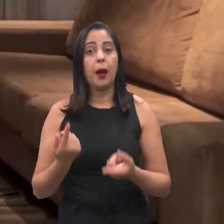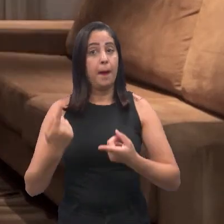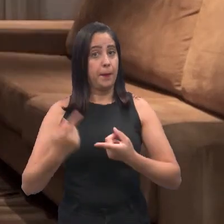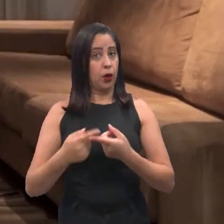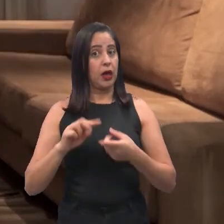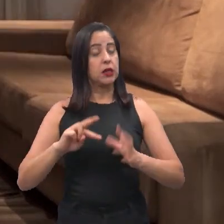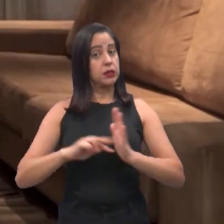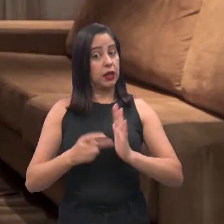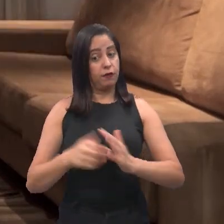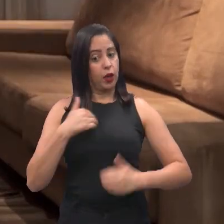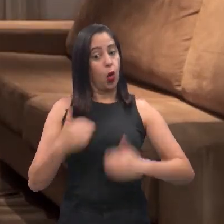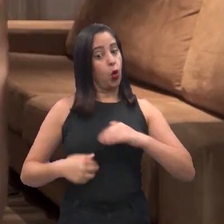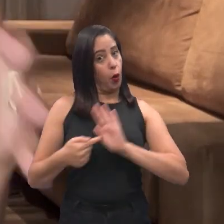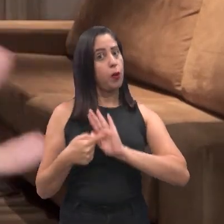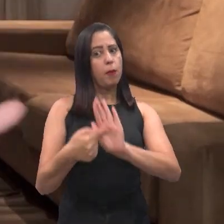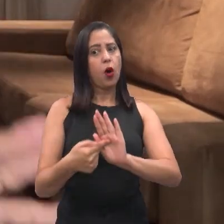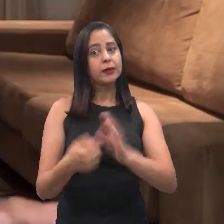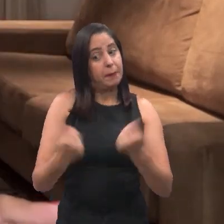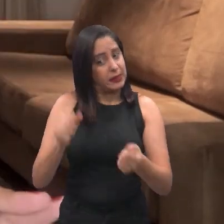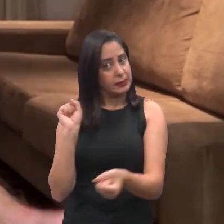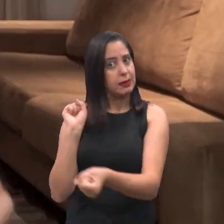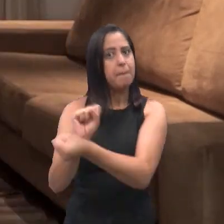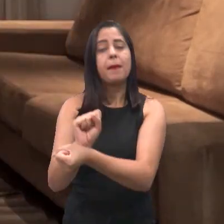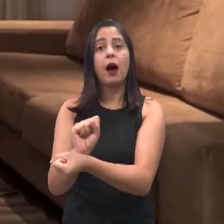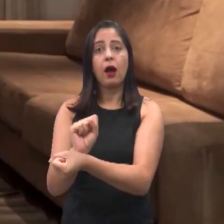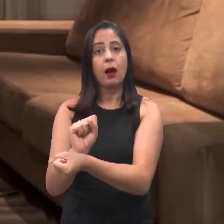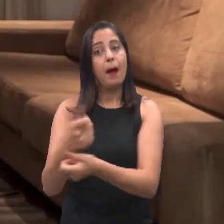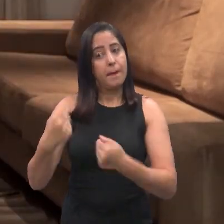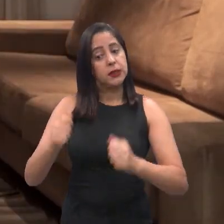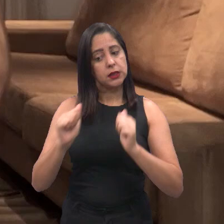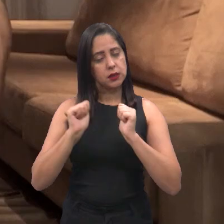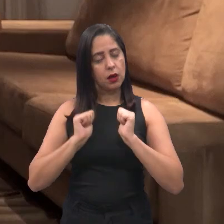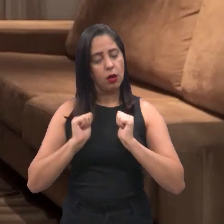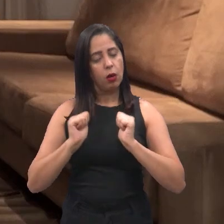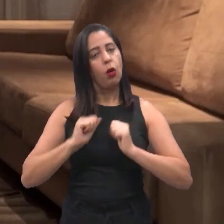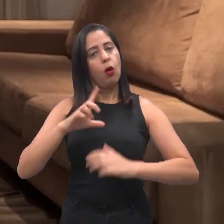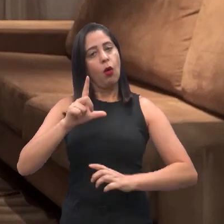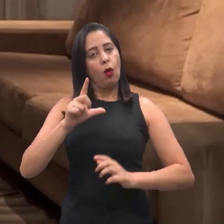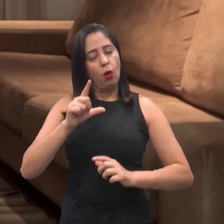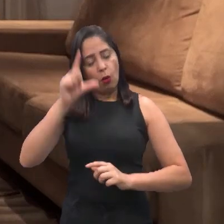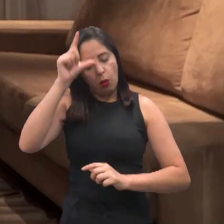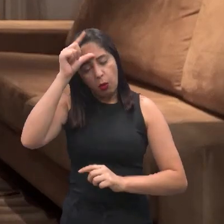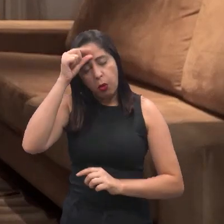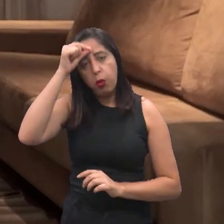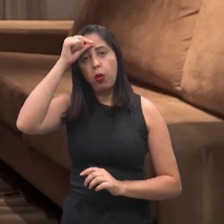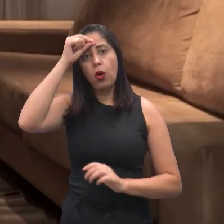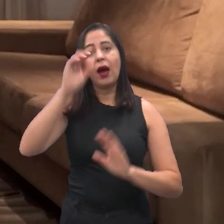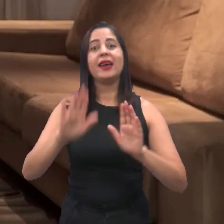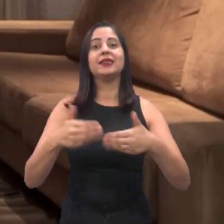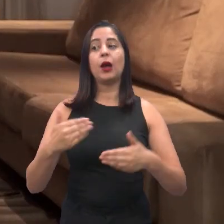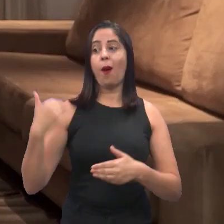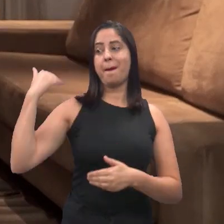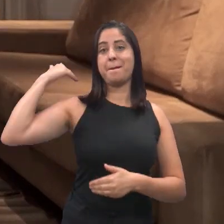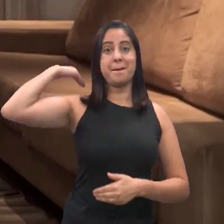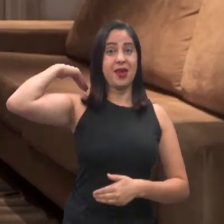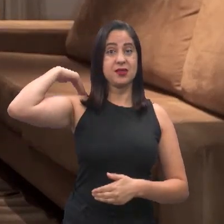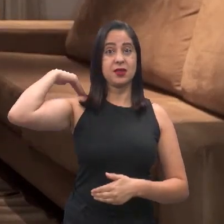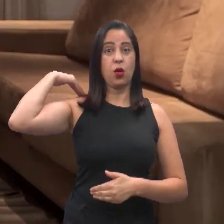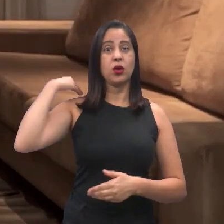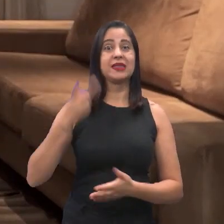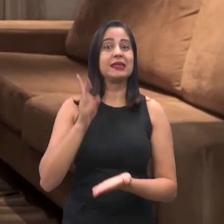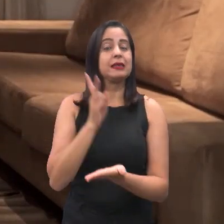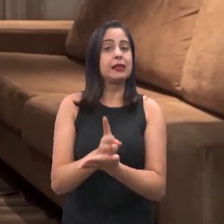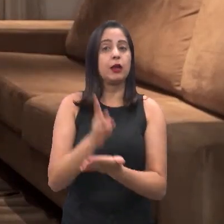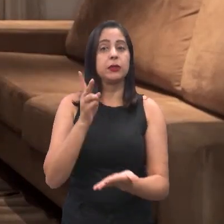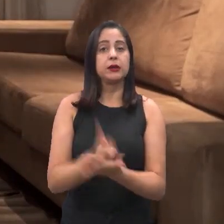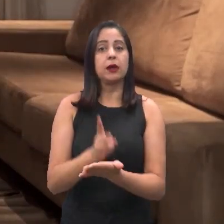para. Esse jeito que você tá lidando com a vida não tá bom. Então, o que acontecia? Travava a minha escápula toda semana. Segunda-feira eu